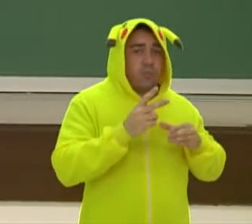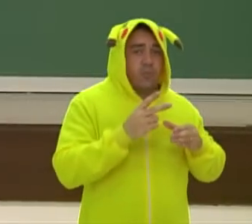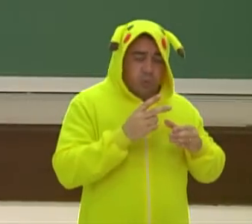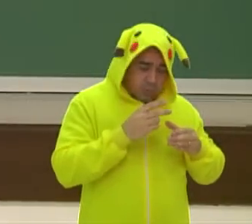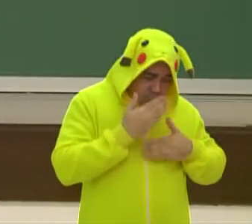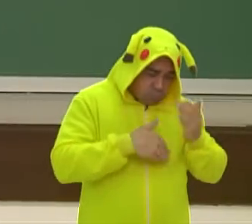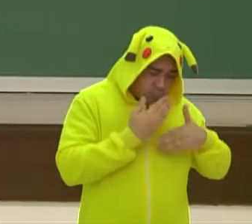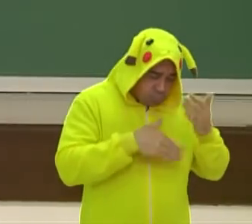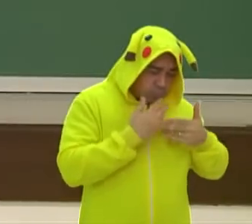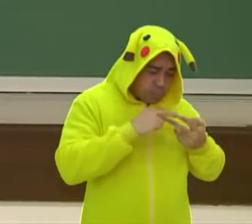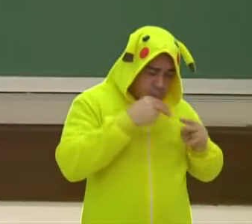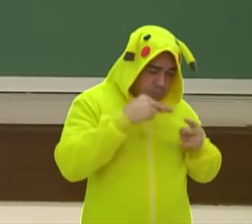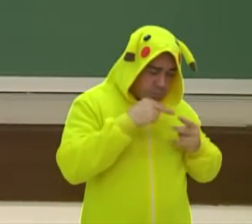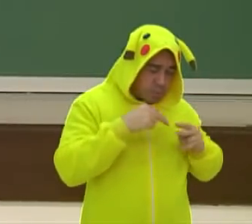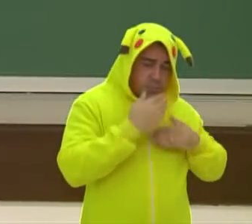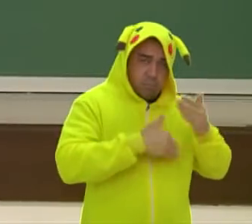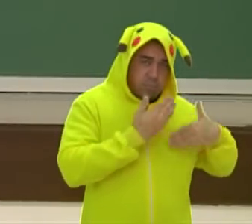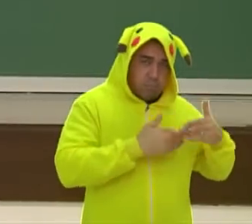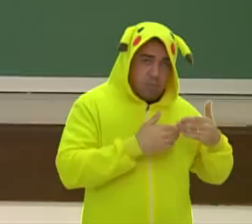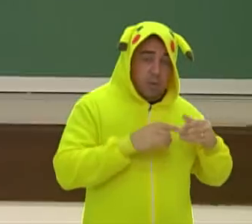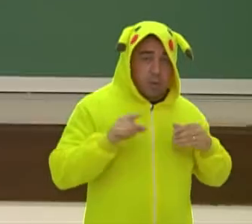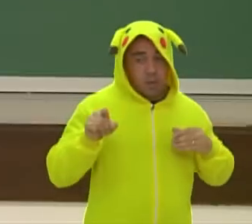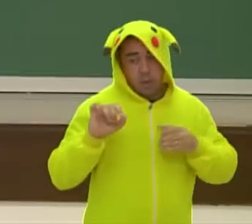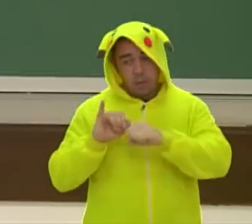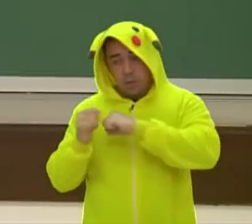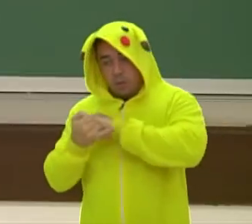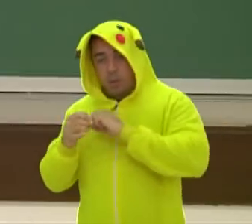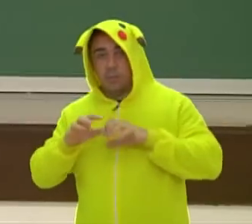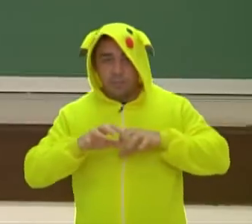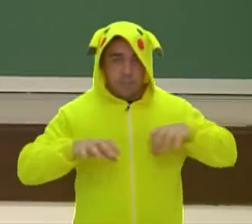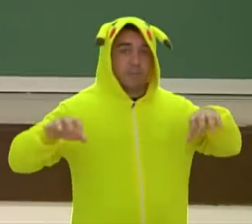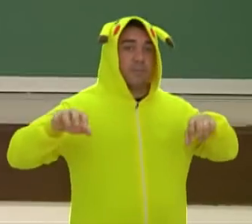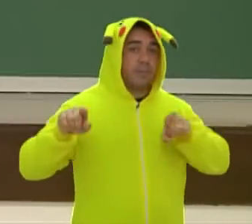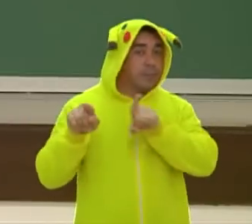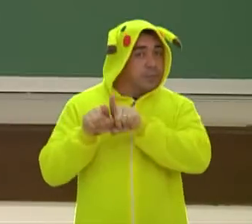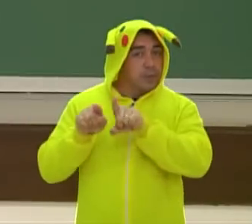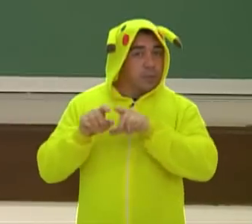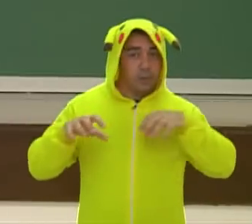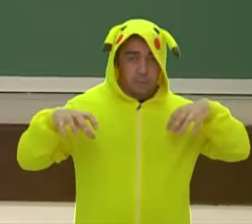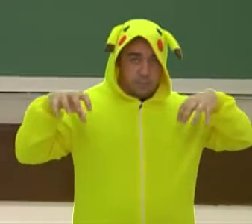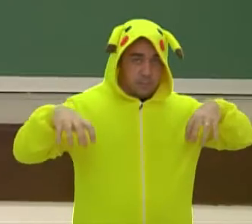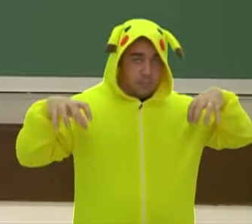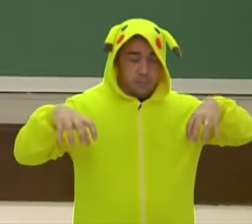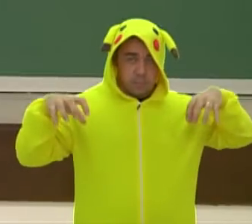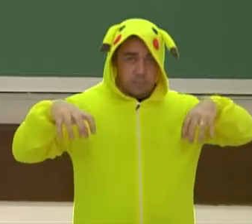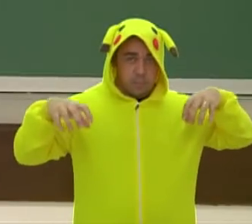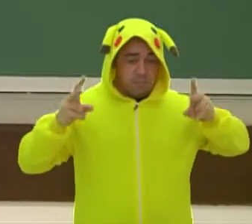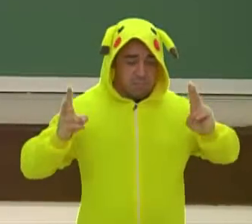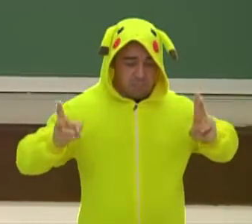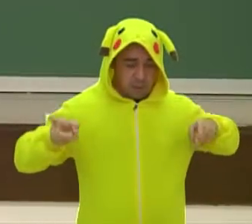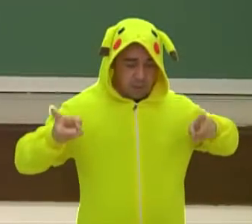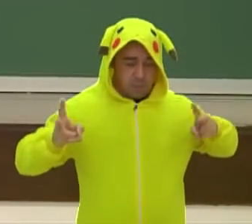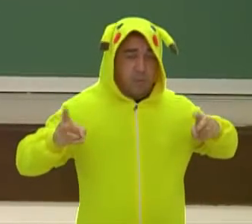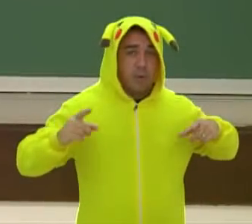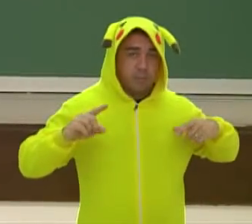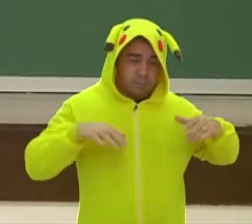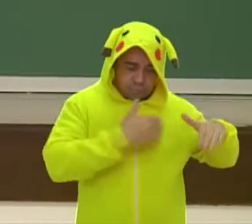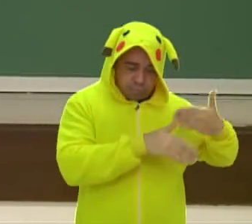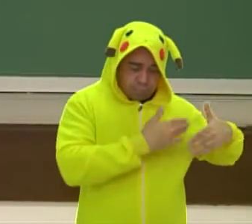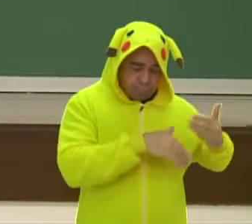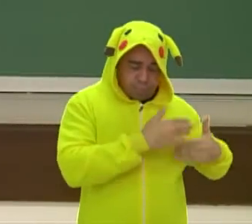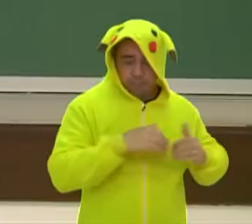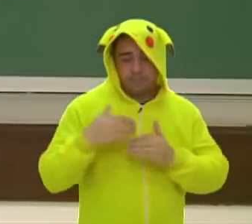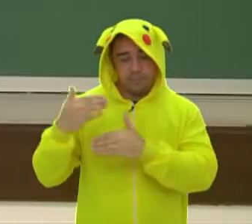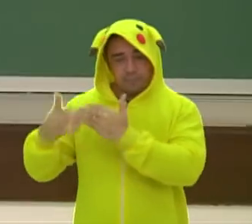genético. E vai ter recombinações gênicas, né, genéticas entre eles. A população da ilha, mesma coisa. Vai estar fazendo troca de